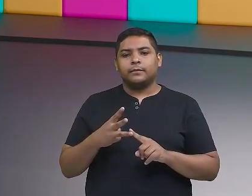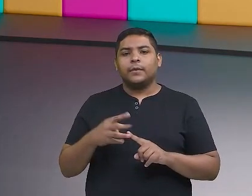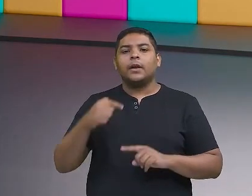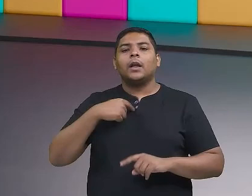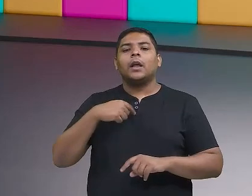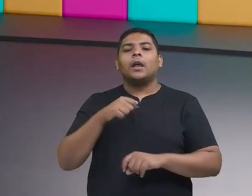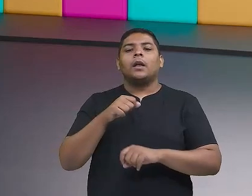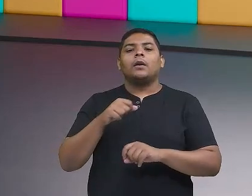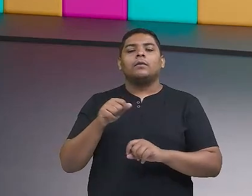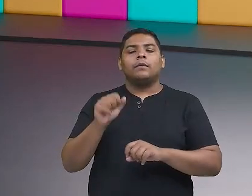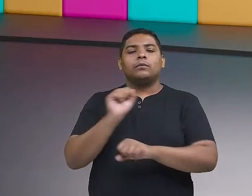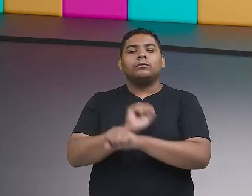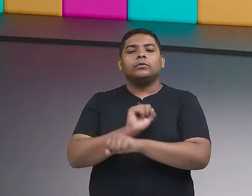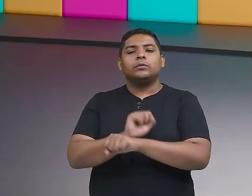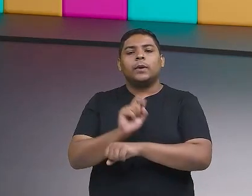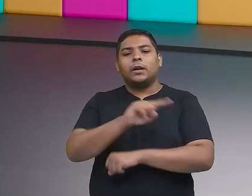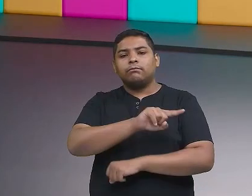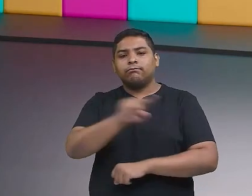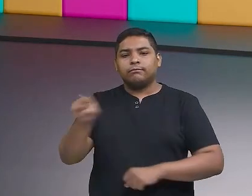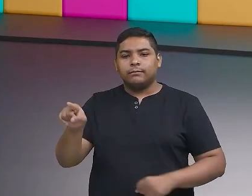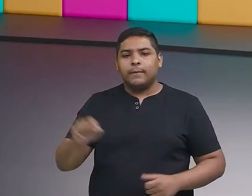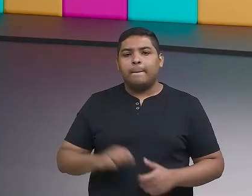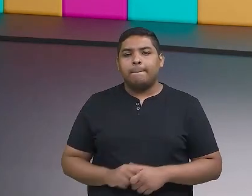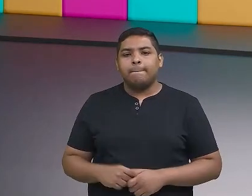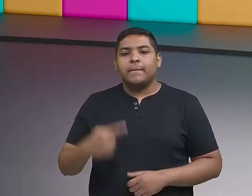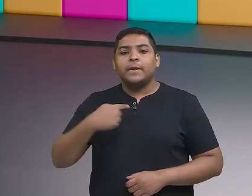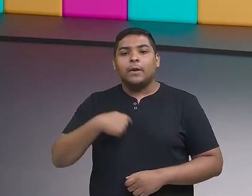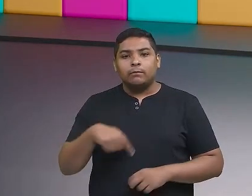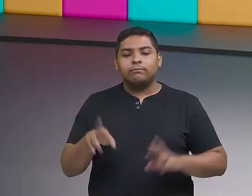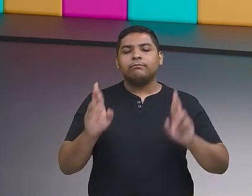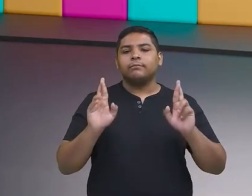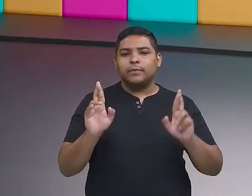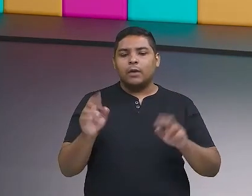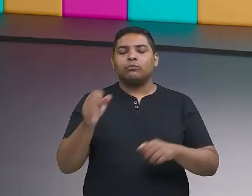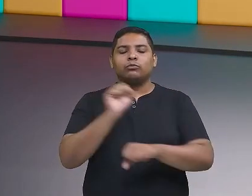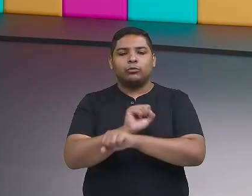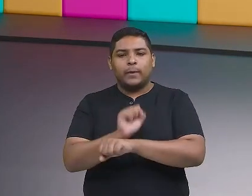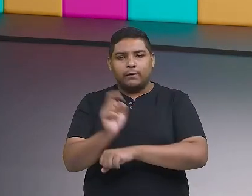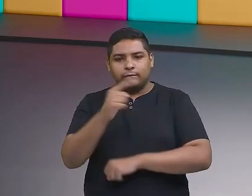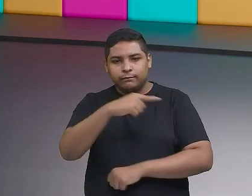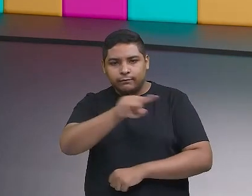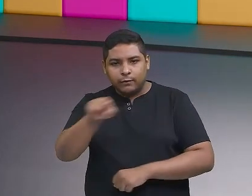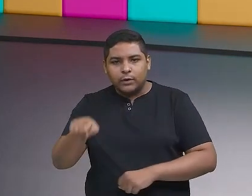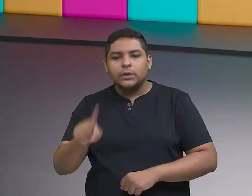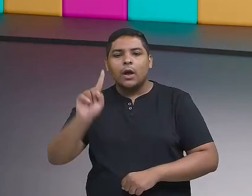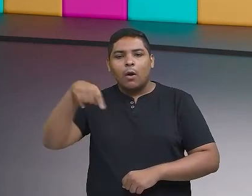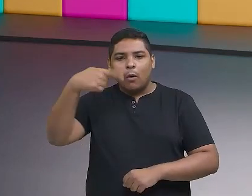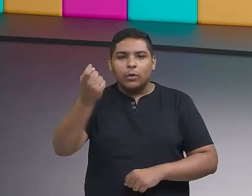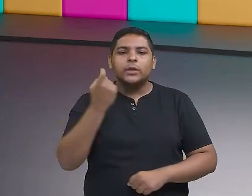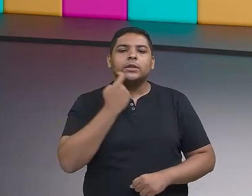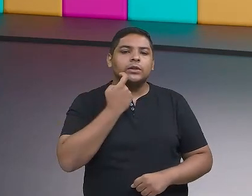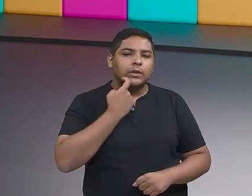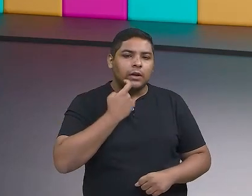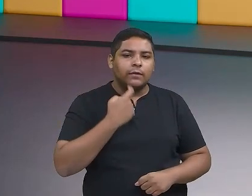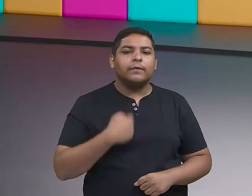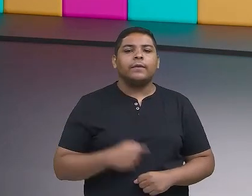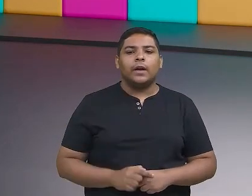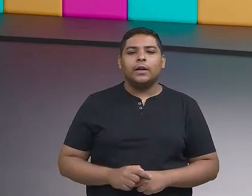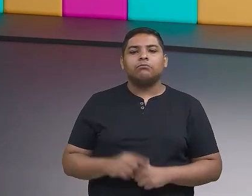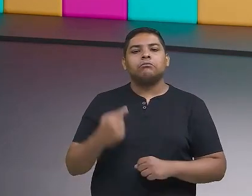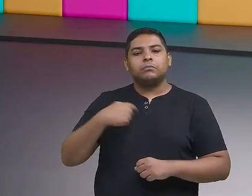vocês, ok? Então, eu espero vocês na próxima sexta-feira. Estamos aqui à sua